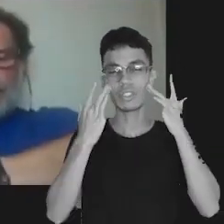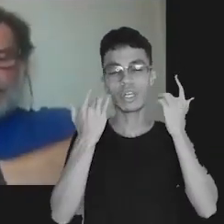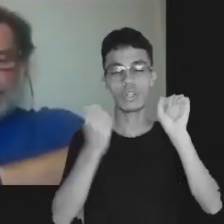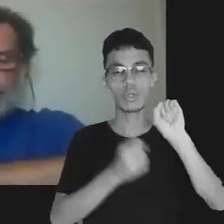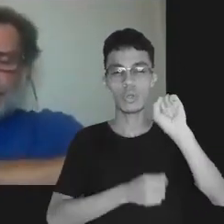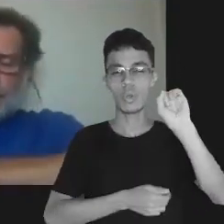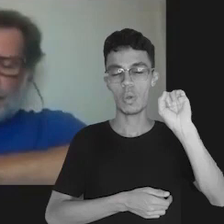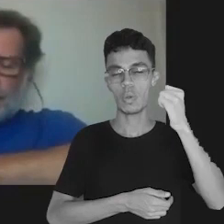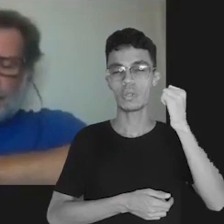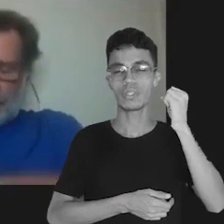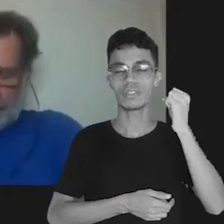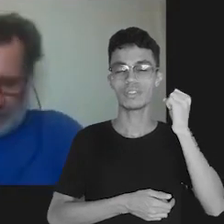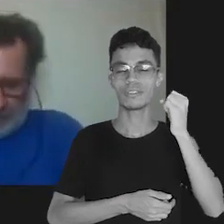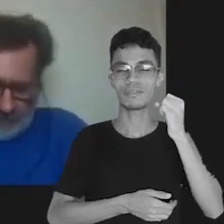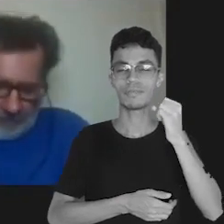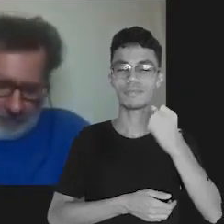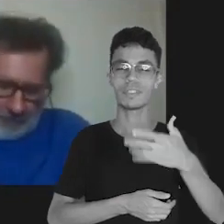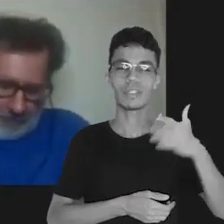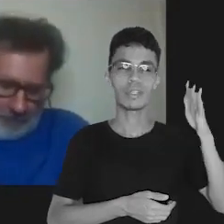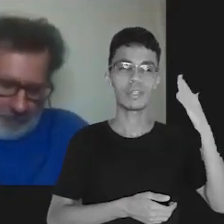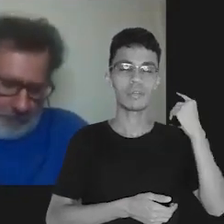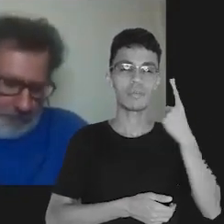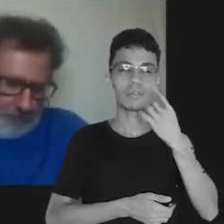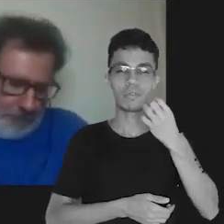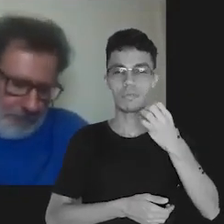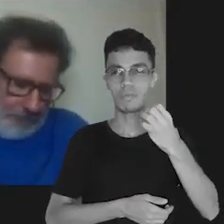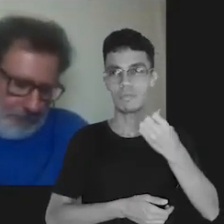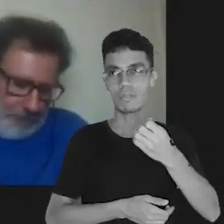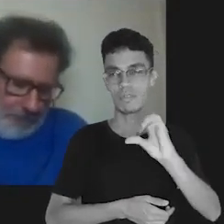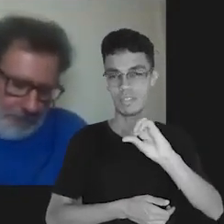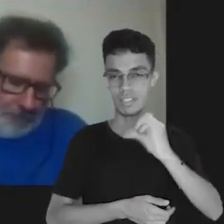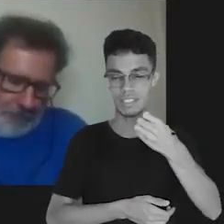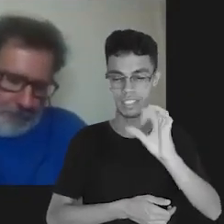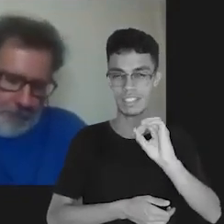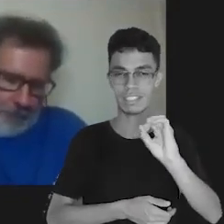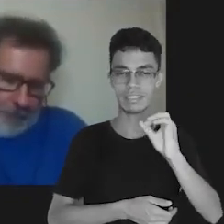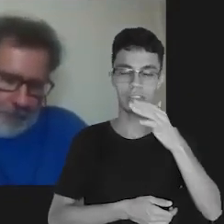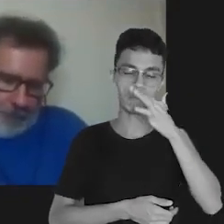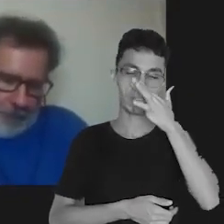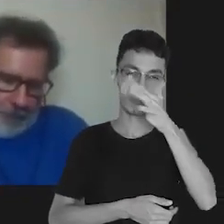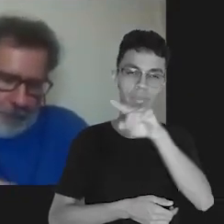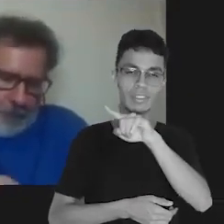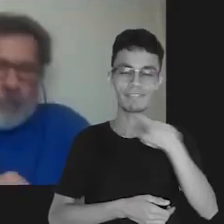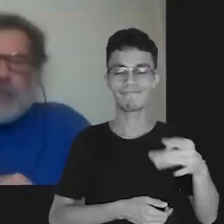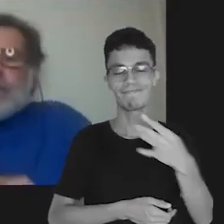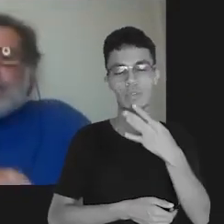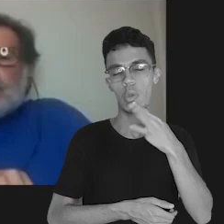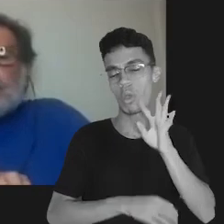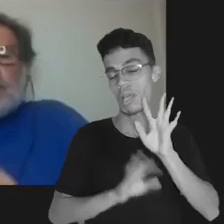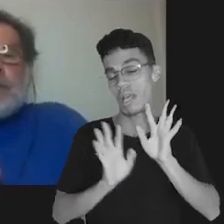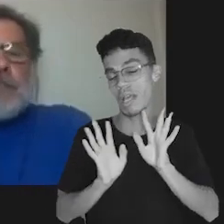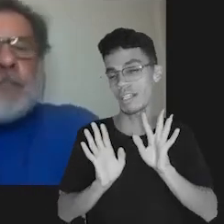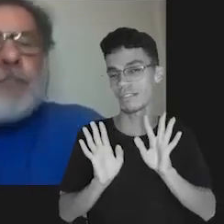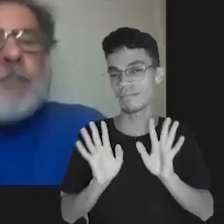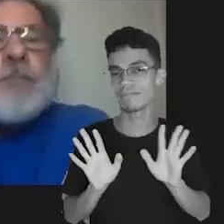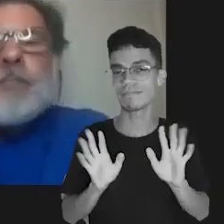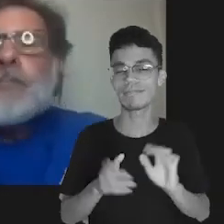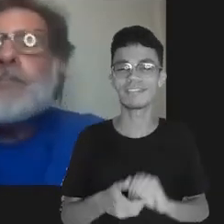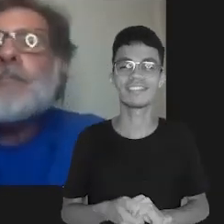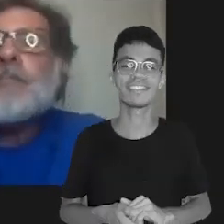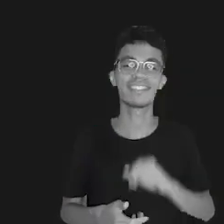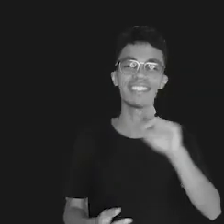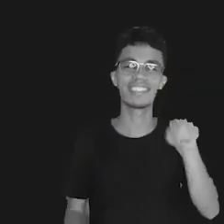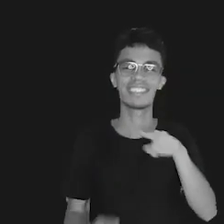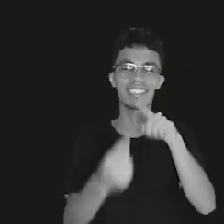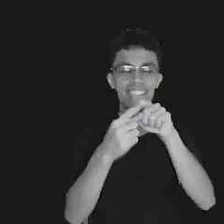anos 60, que é uma parte da obra dela que é pouco conhecida, e o